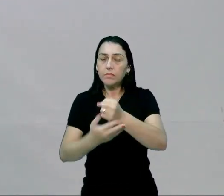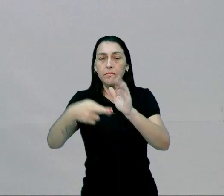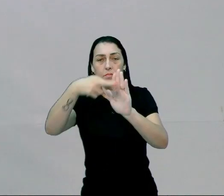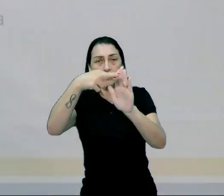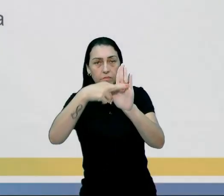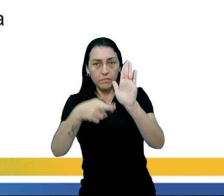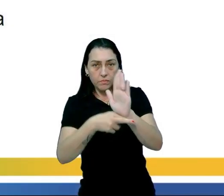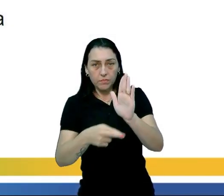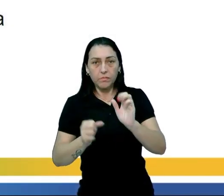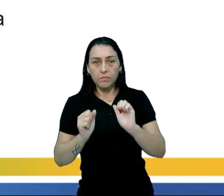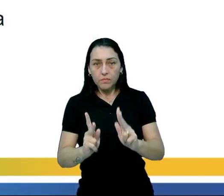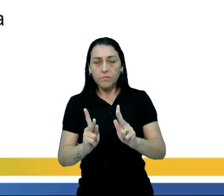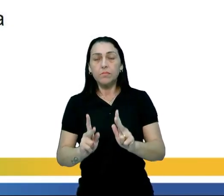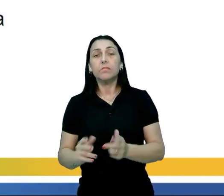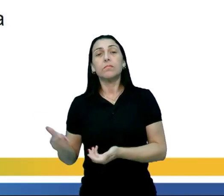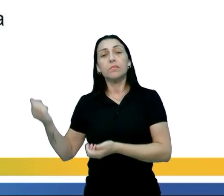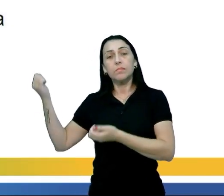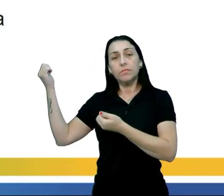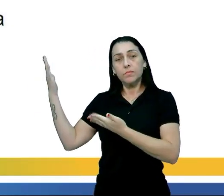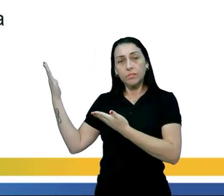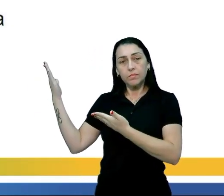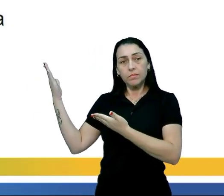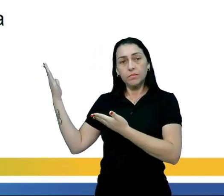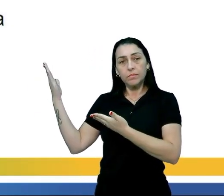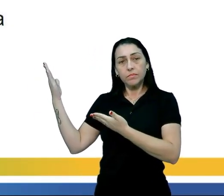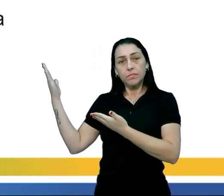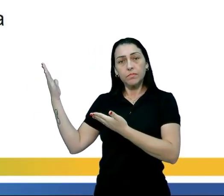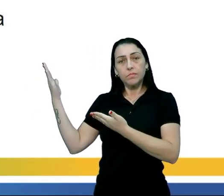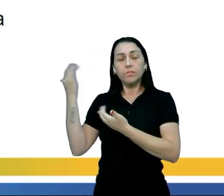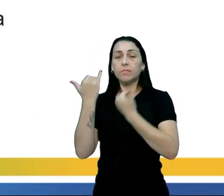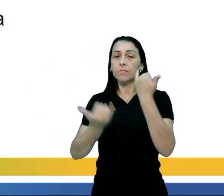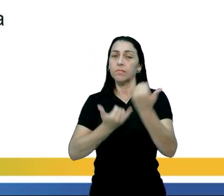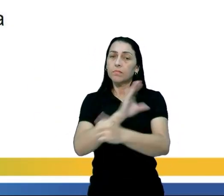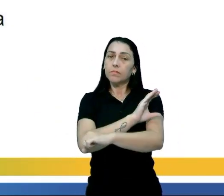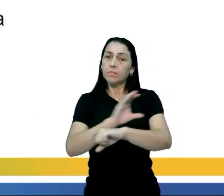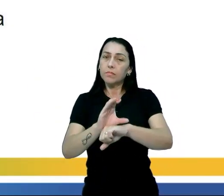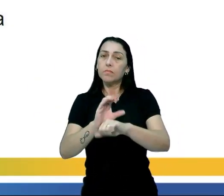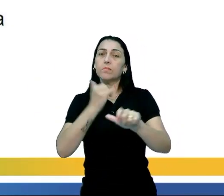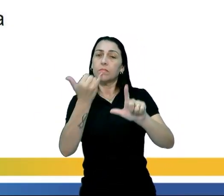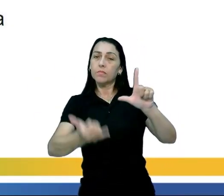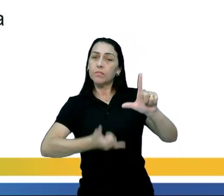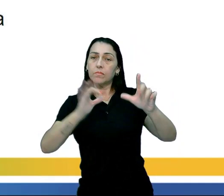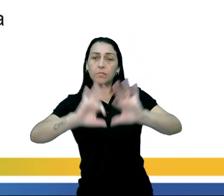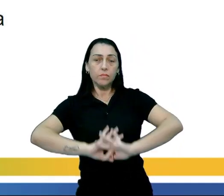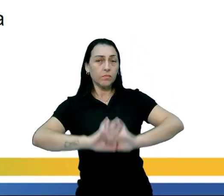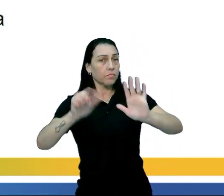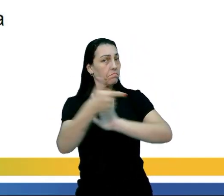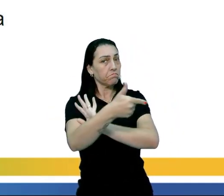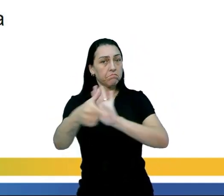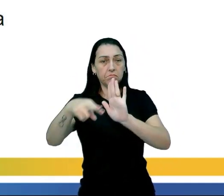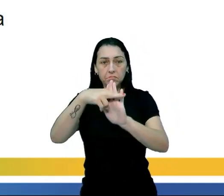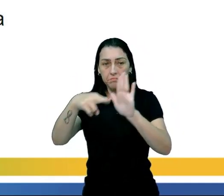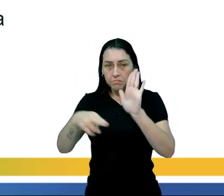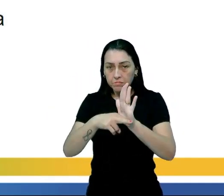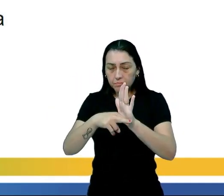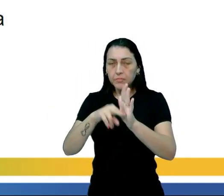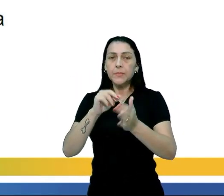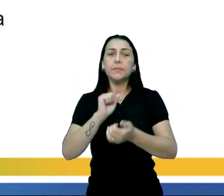regras, tranquilo? E aí a gente faz essa diferenciação rápida, que as brincadeiras são atividades culturais lúdicas, livres de regras,